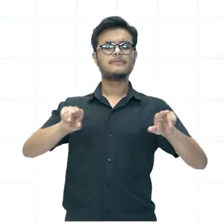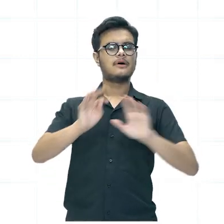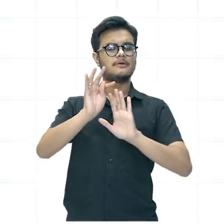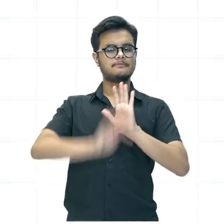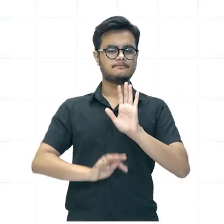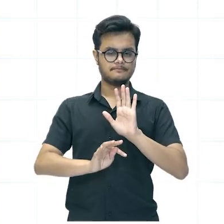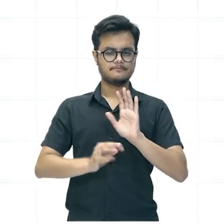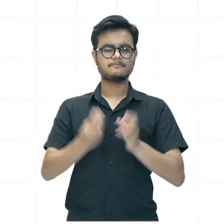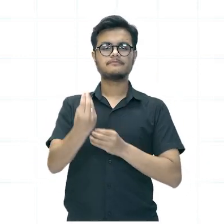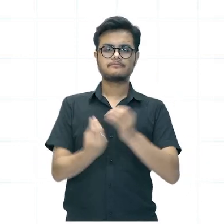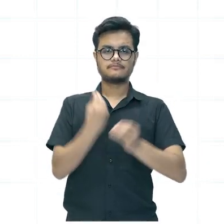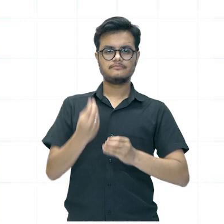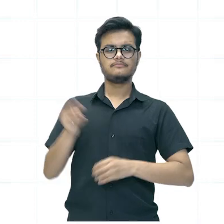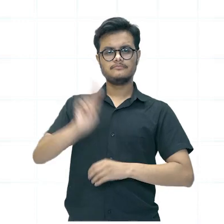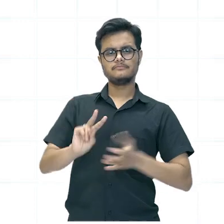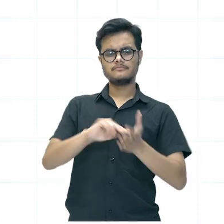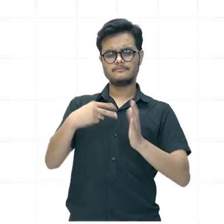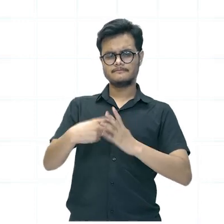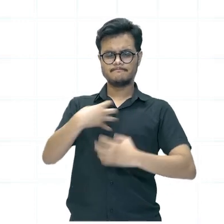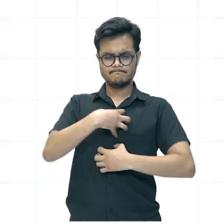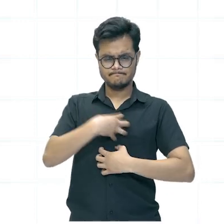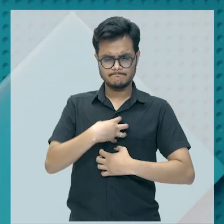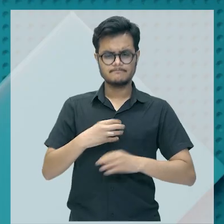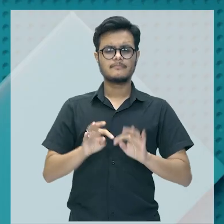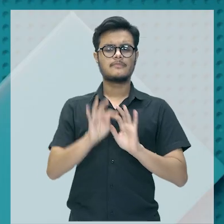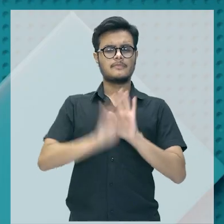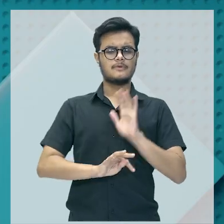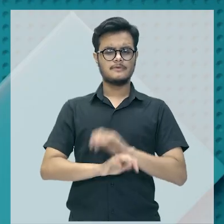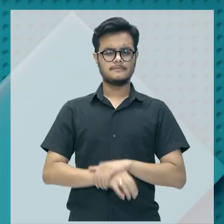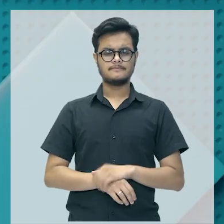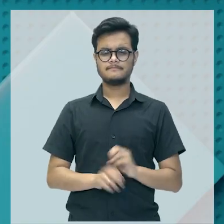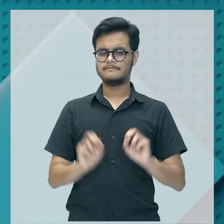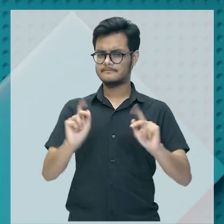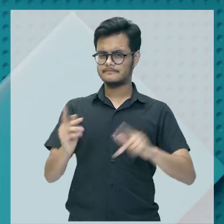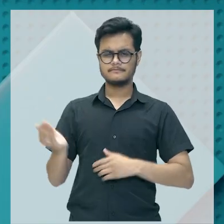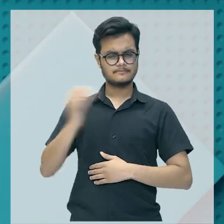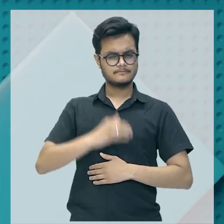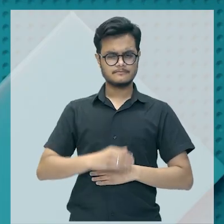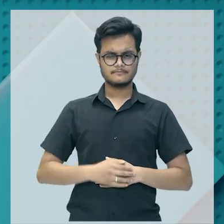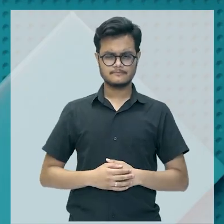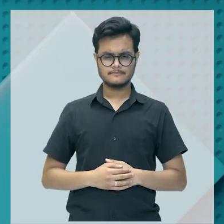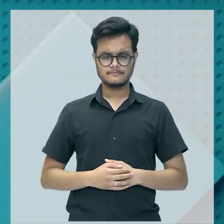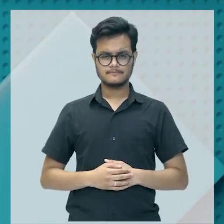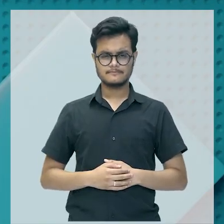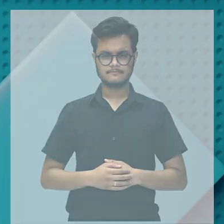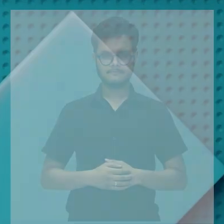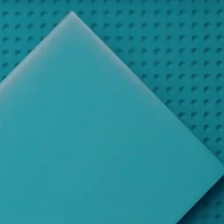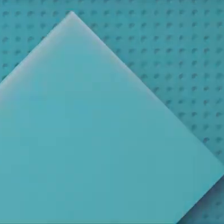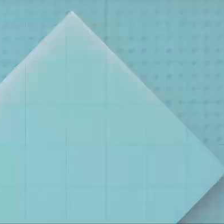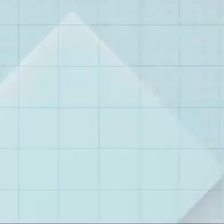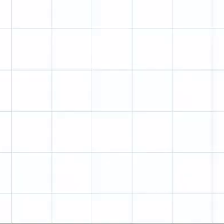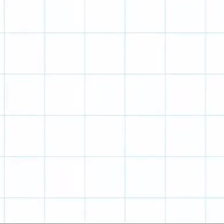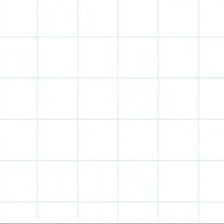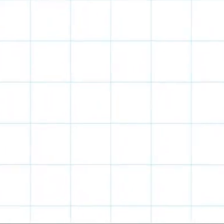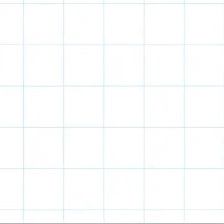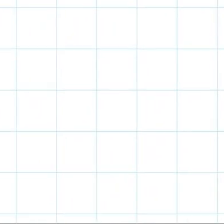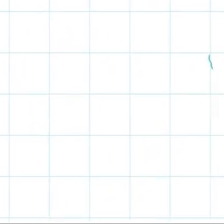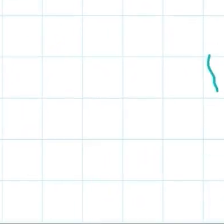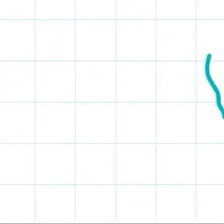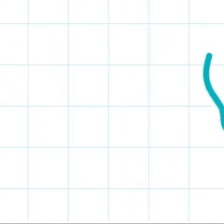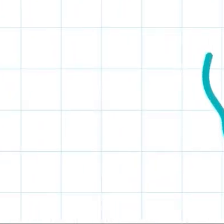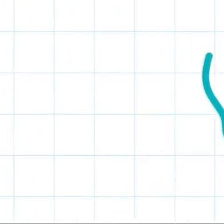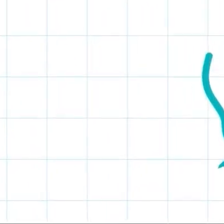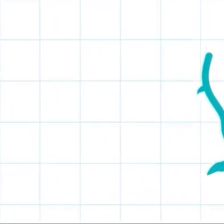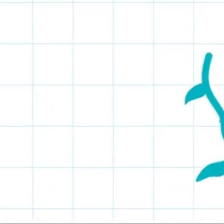para a construção do sentido geral do texto. Ok? So let's start. Então, vamos começar a nossa aula.